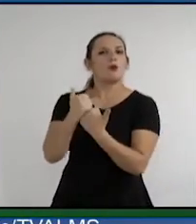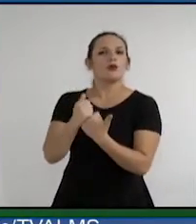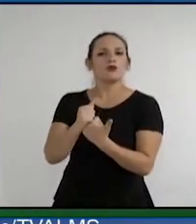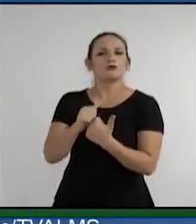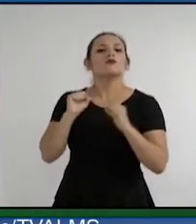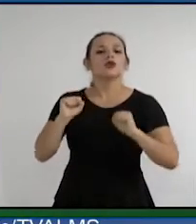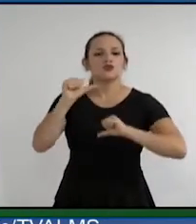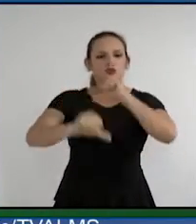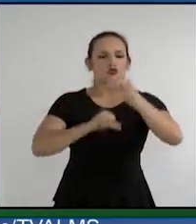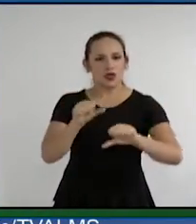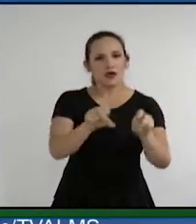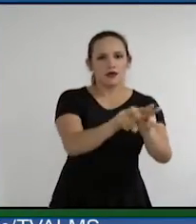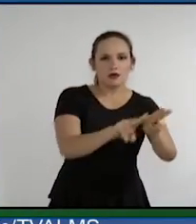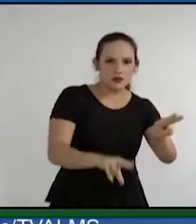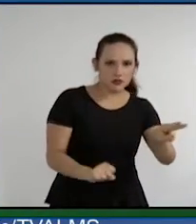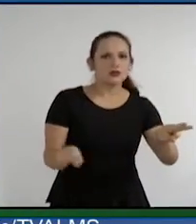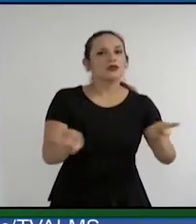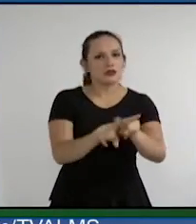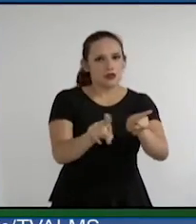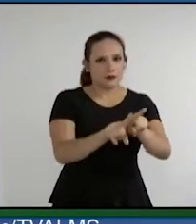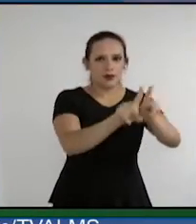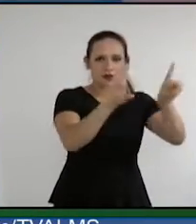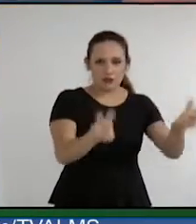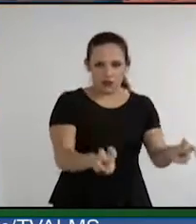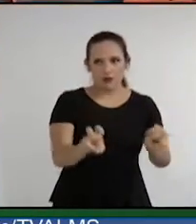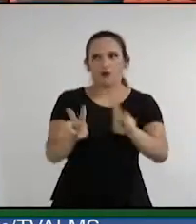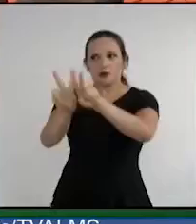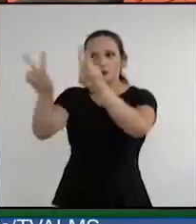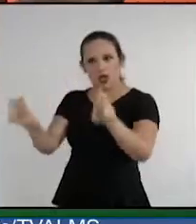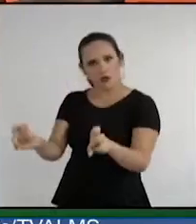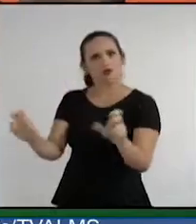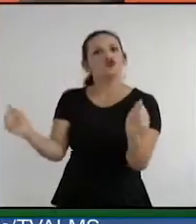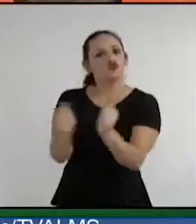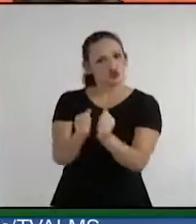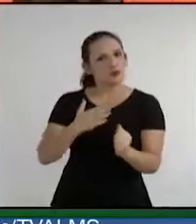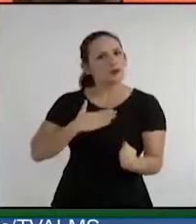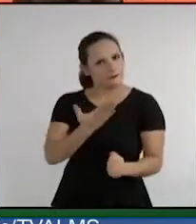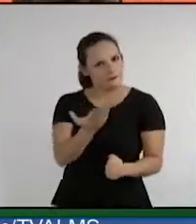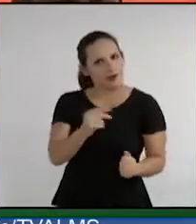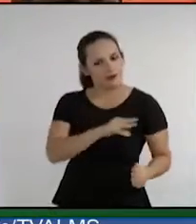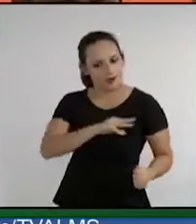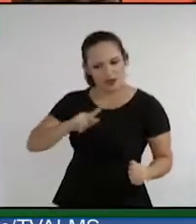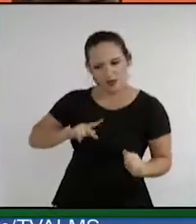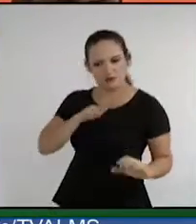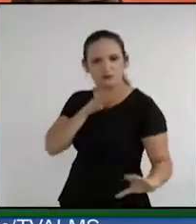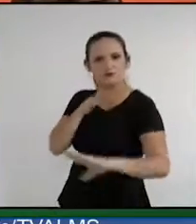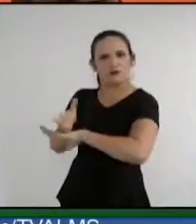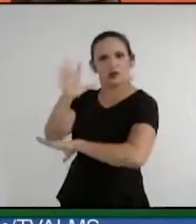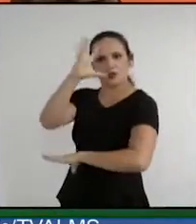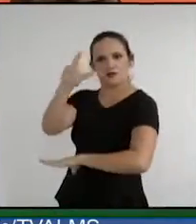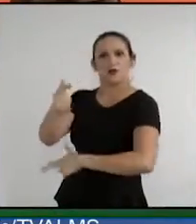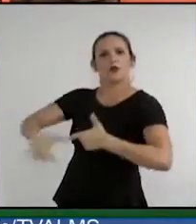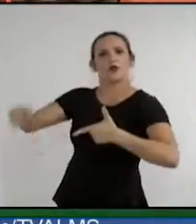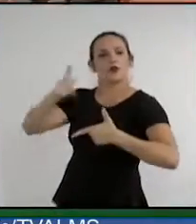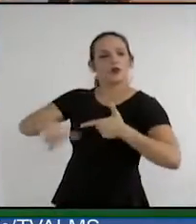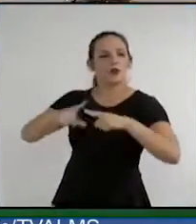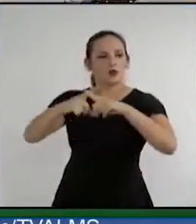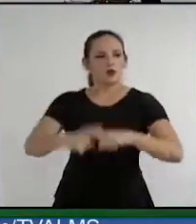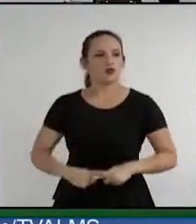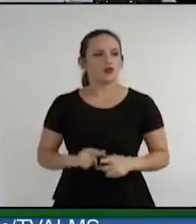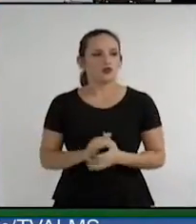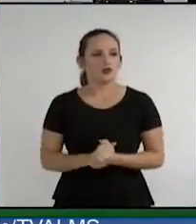os problemas da UEMS e também para irmos ao Ministério Público resolver o problema dos concursados. Obrigado, deputado. Eu